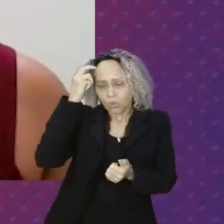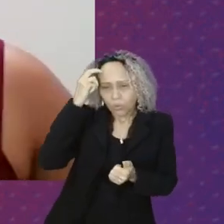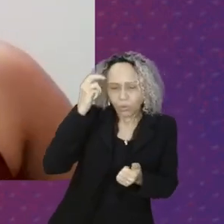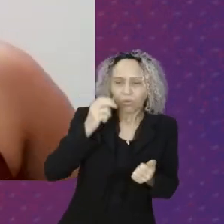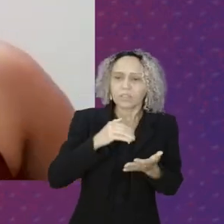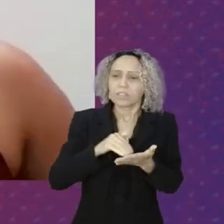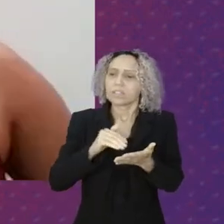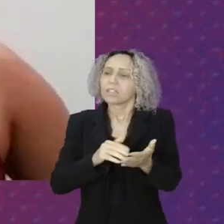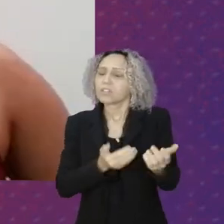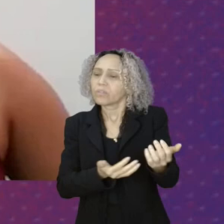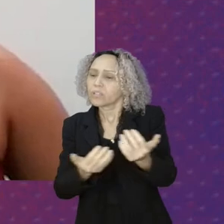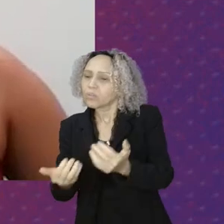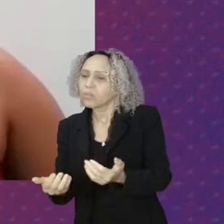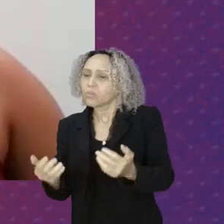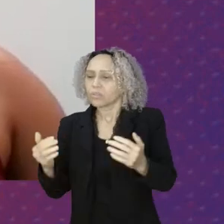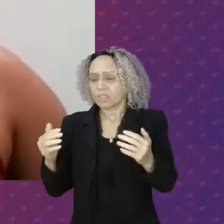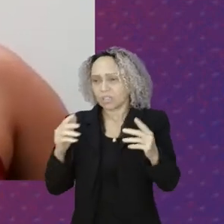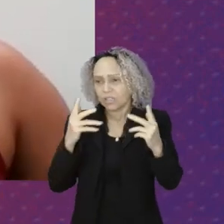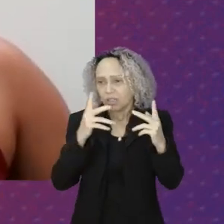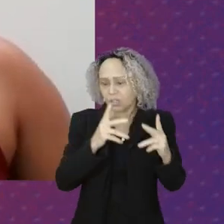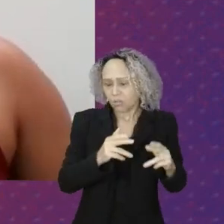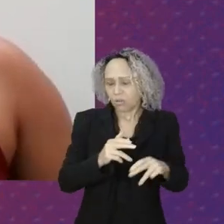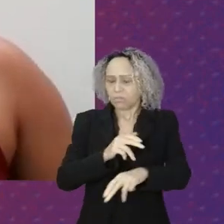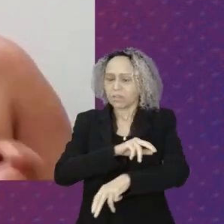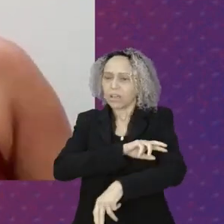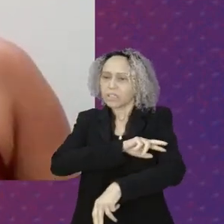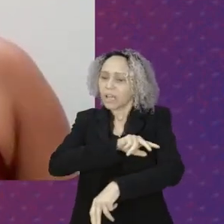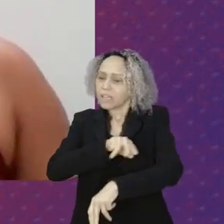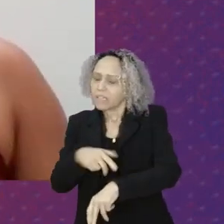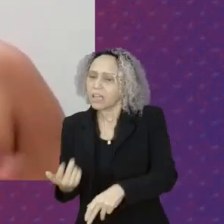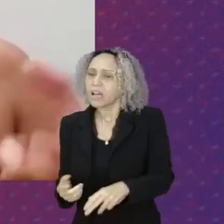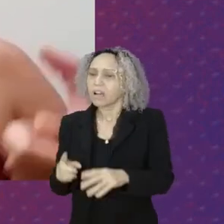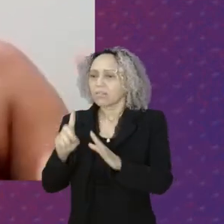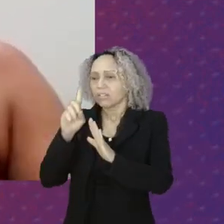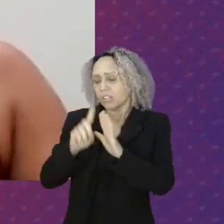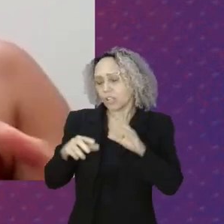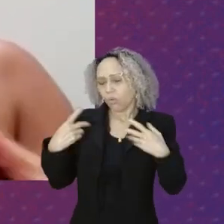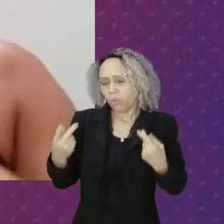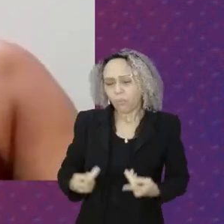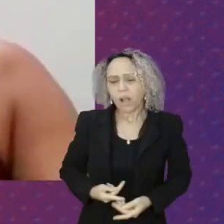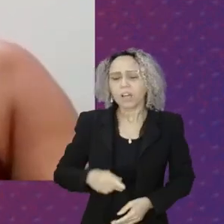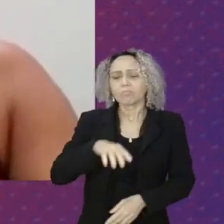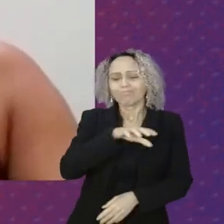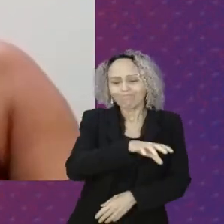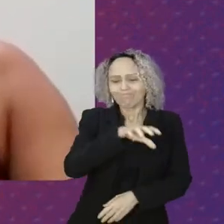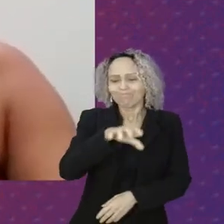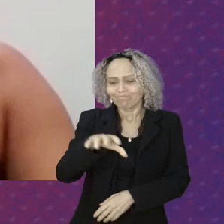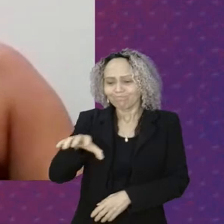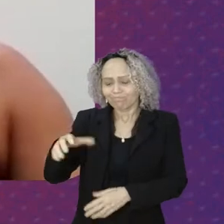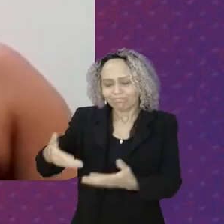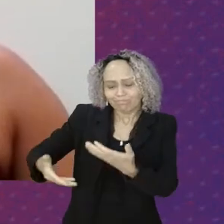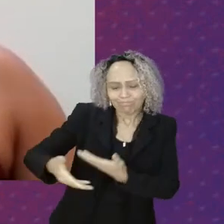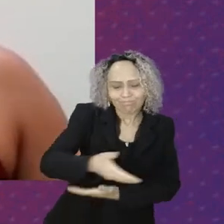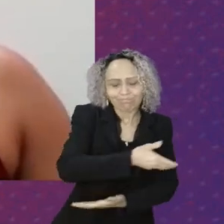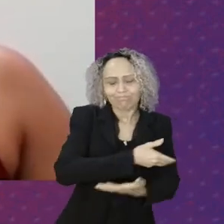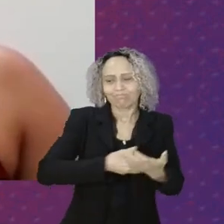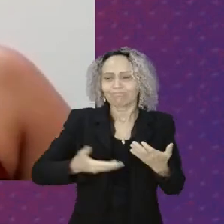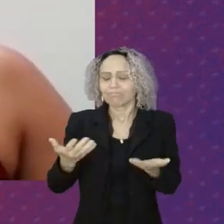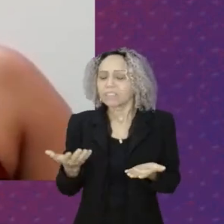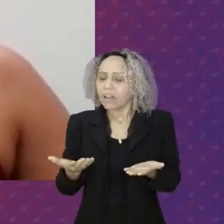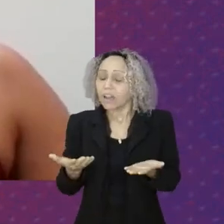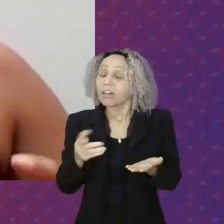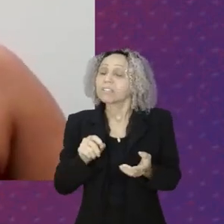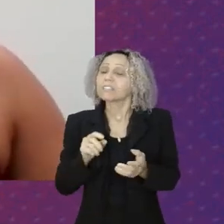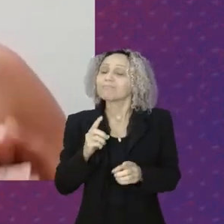Racial, das Mulheres, Direitos Humanos, para construir nesses territórios em que era identificado um índice de